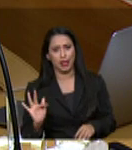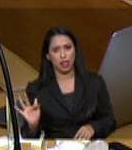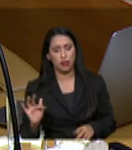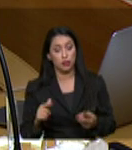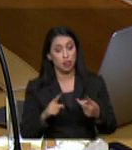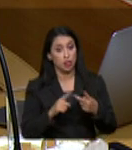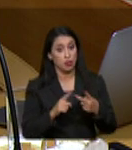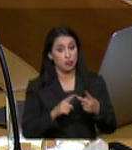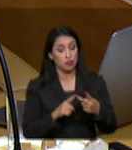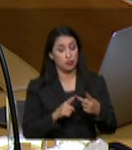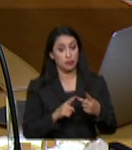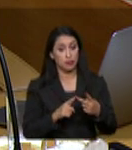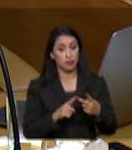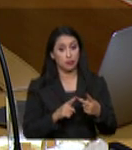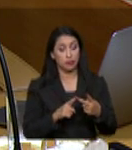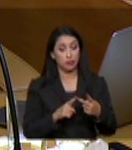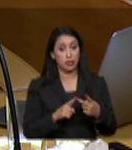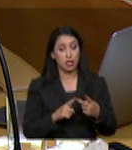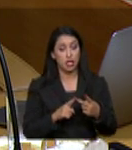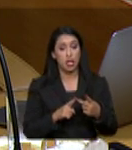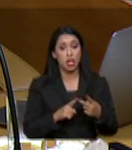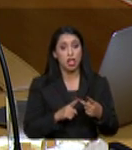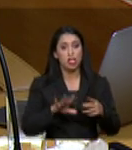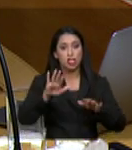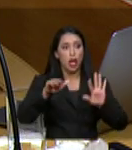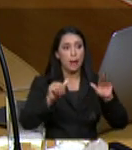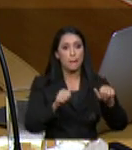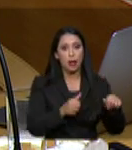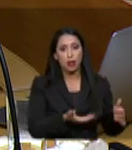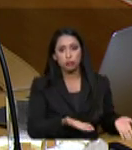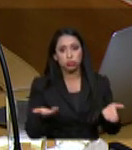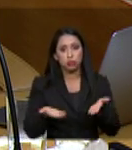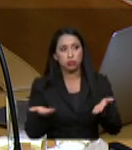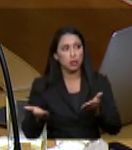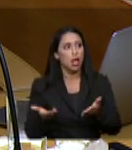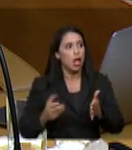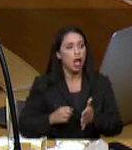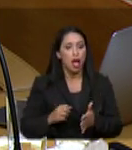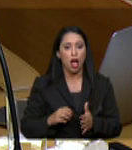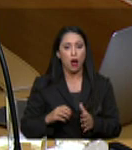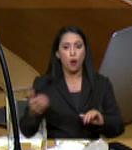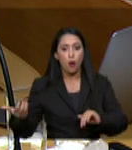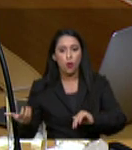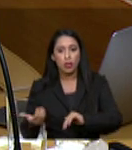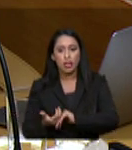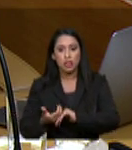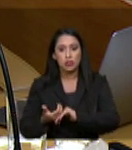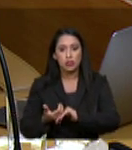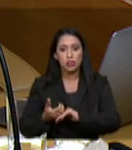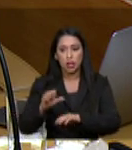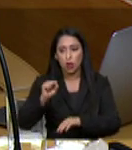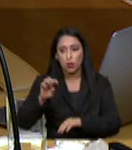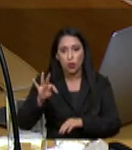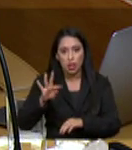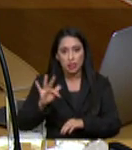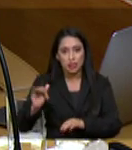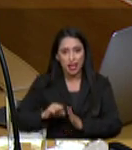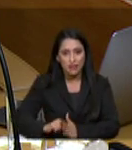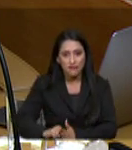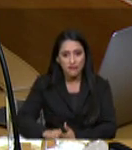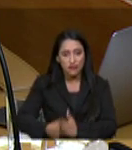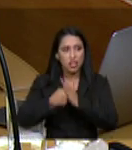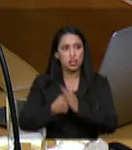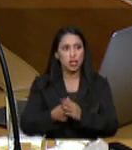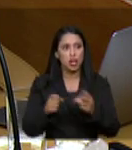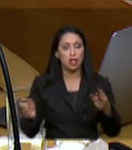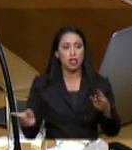dois incitação à invasão e ao fechamento do congresso nacional e do Supremo Tribunal Federal